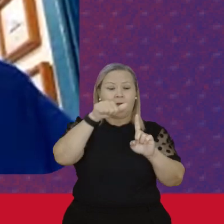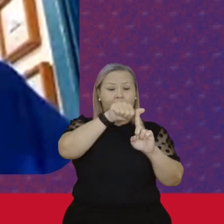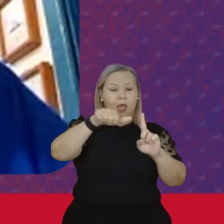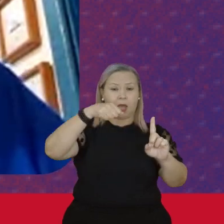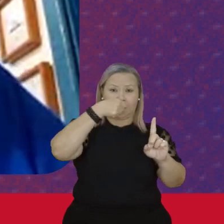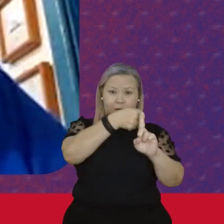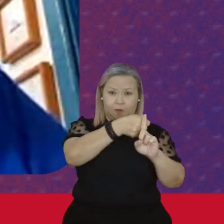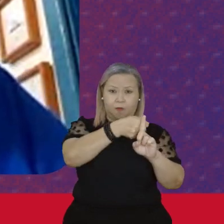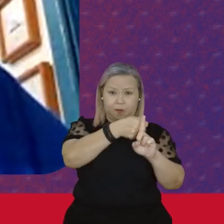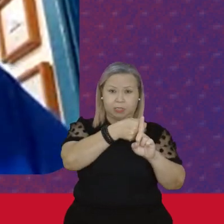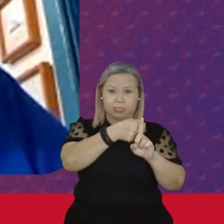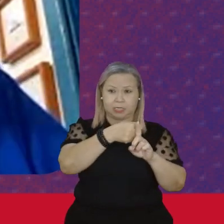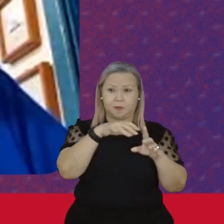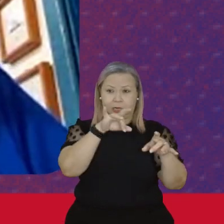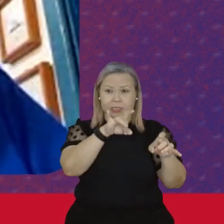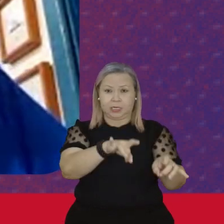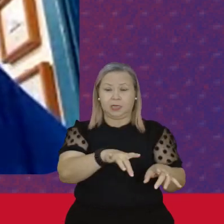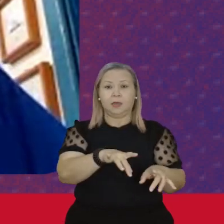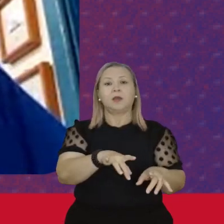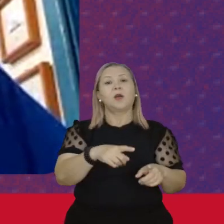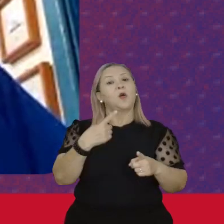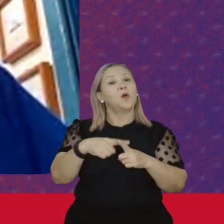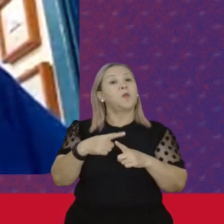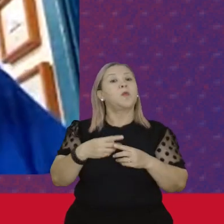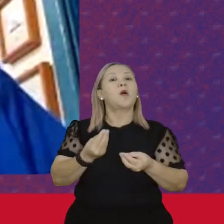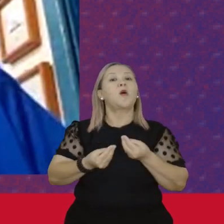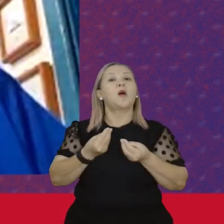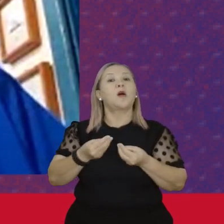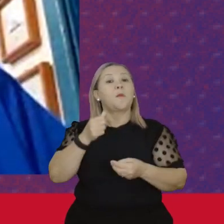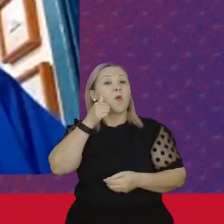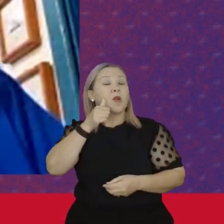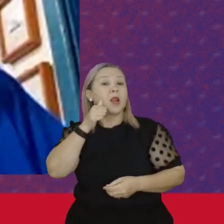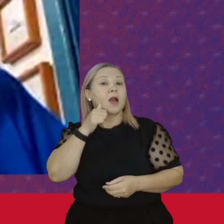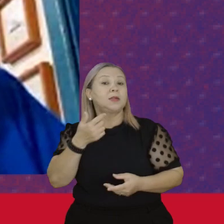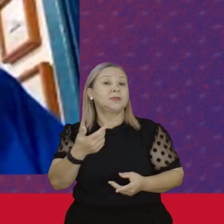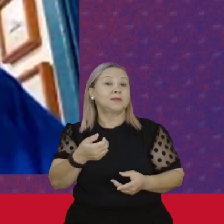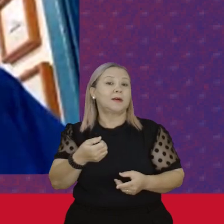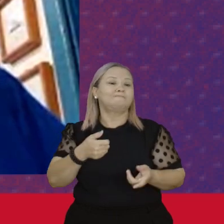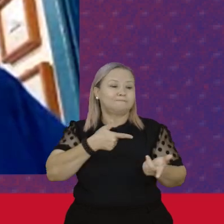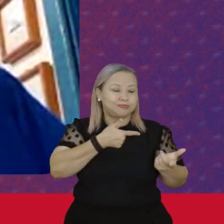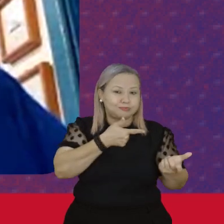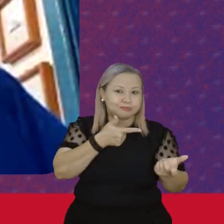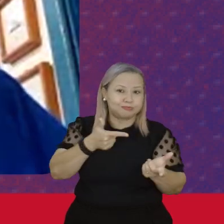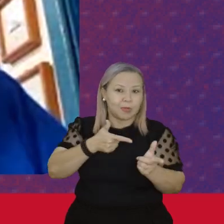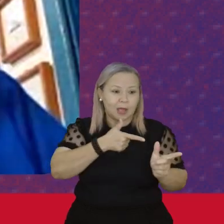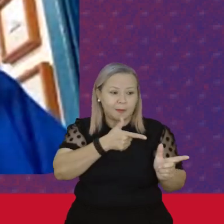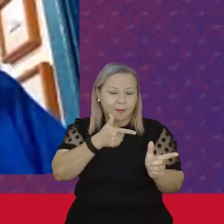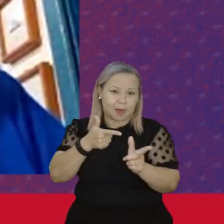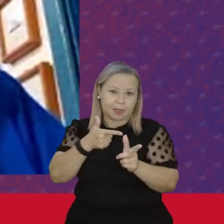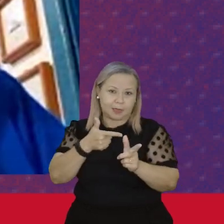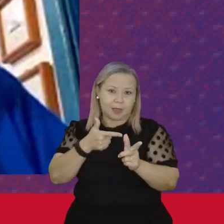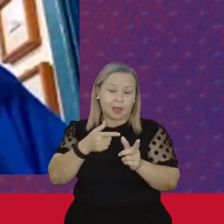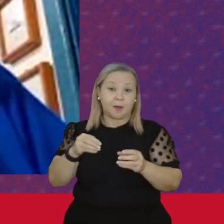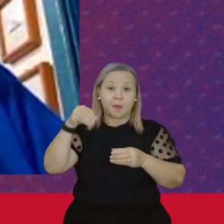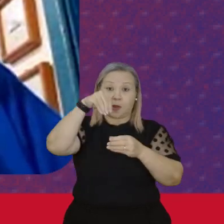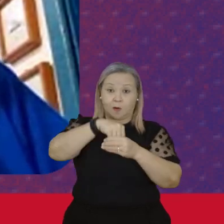destacar que as mulheres são assassinadas porque são mulheres, né, vai enquadrar esse